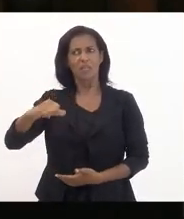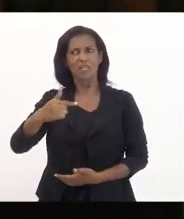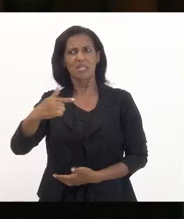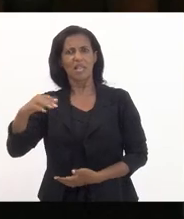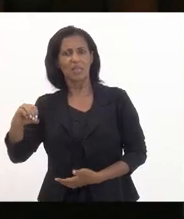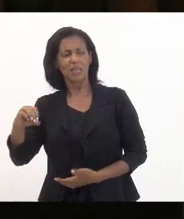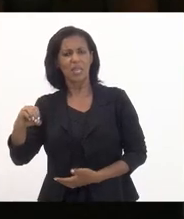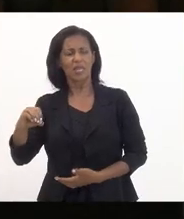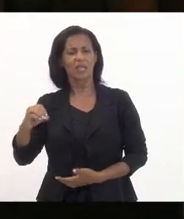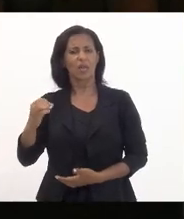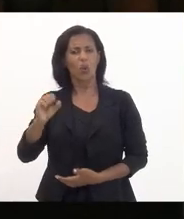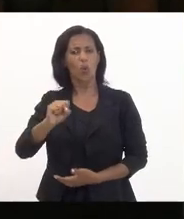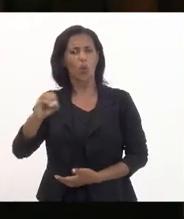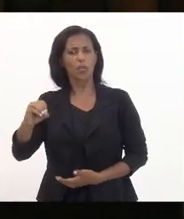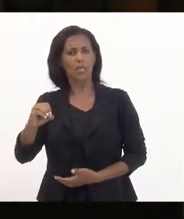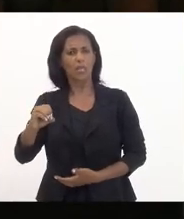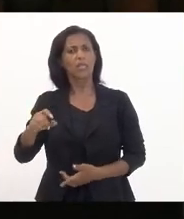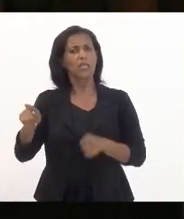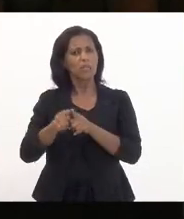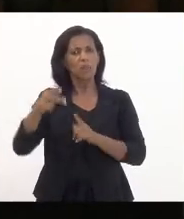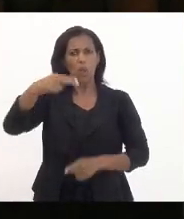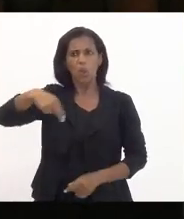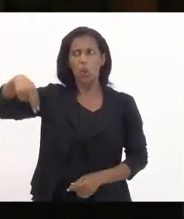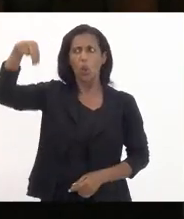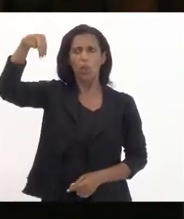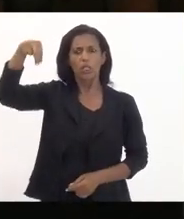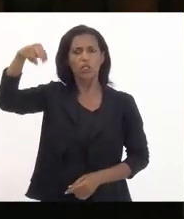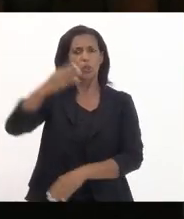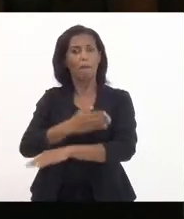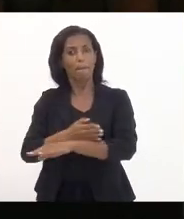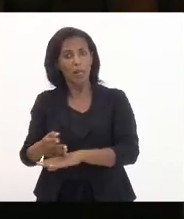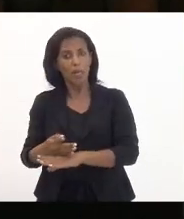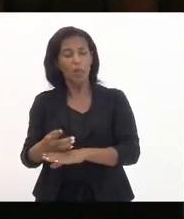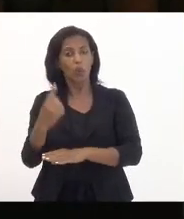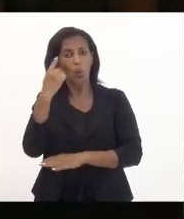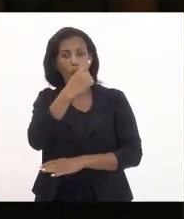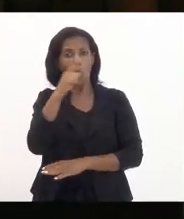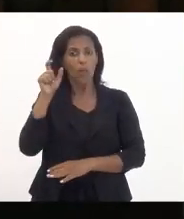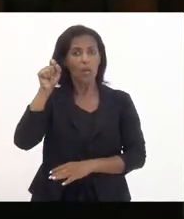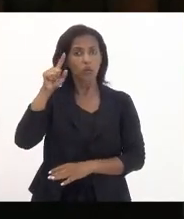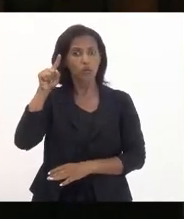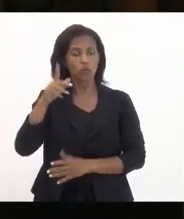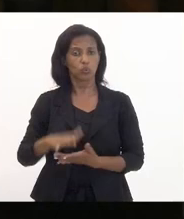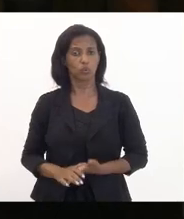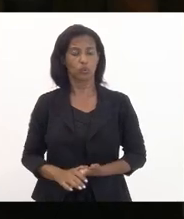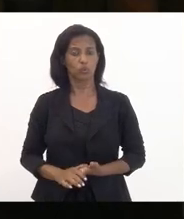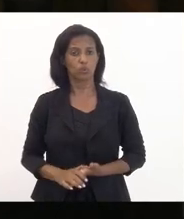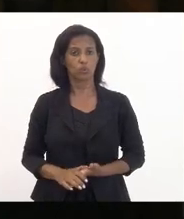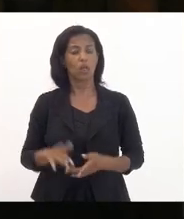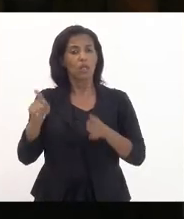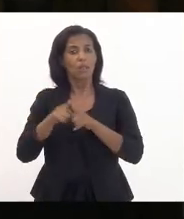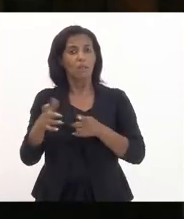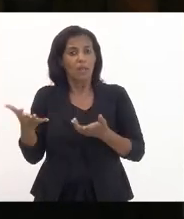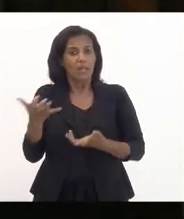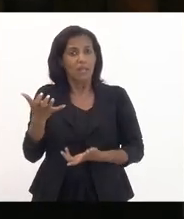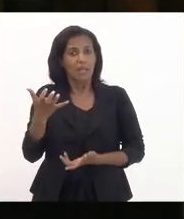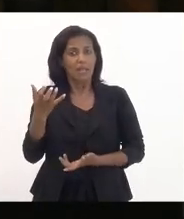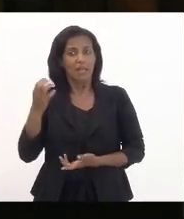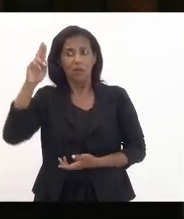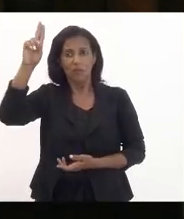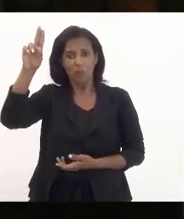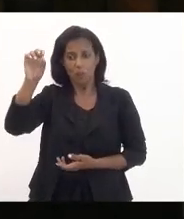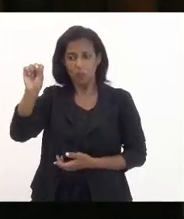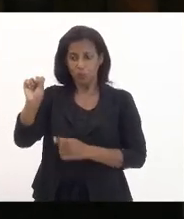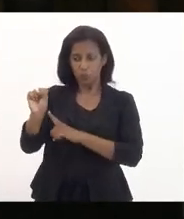muitos nordestinos, brancos, de olho azul, também foram tentando a sorte no